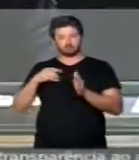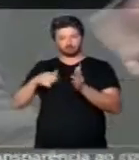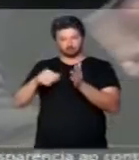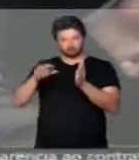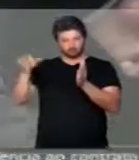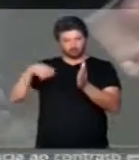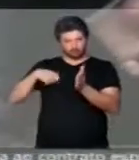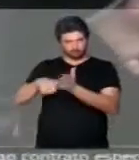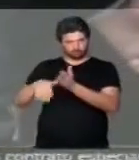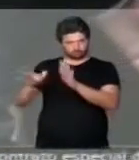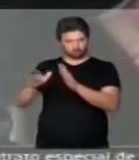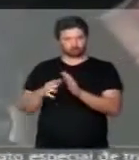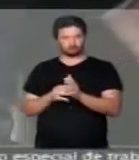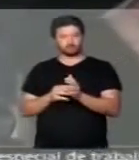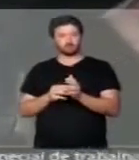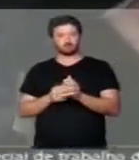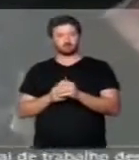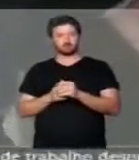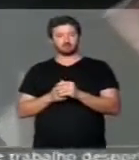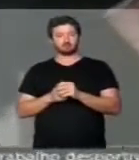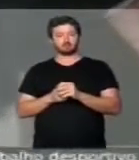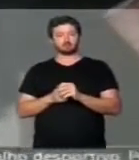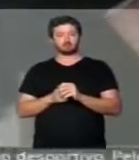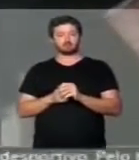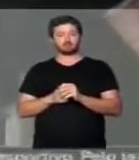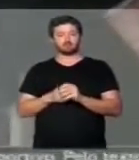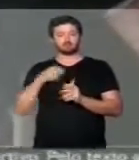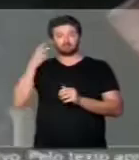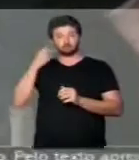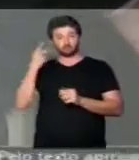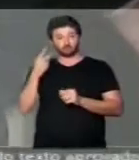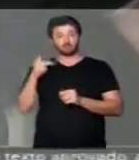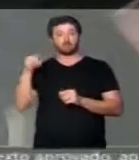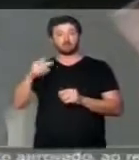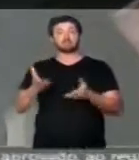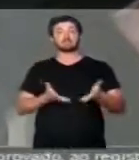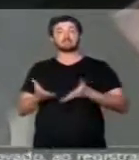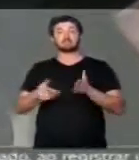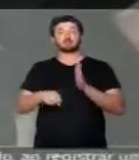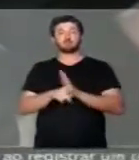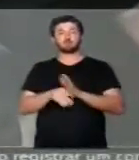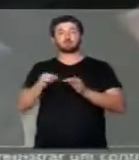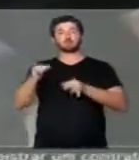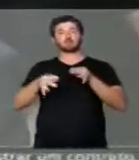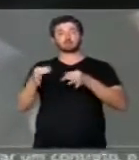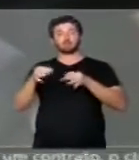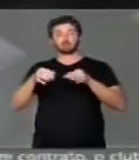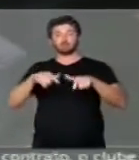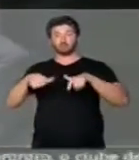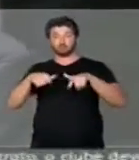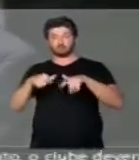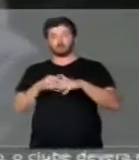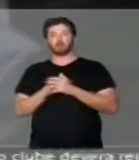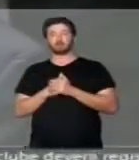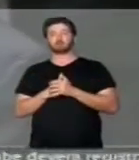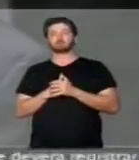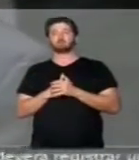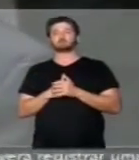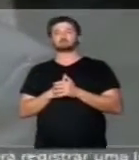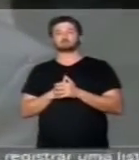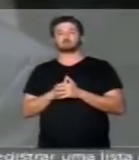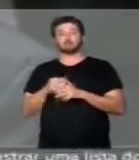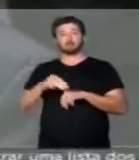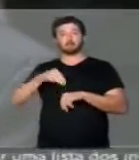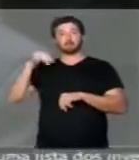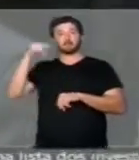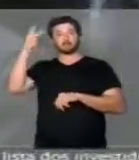inscrever. Mas só para concluir, é um vereador que é funcionário do Tribunal do Trabalho, mestre